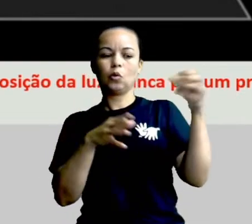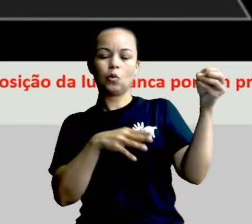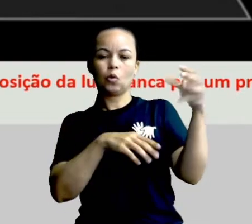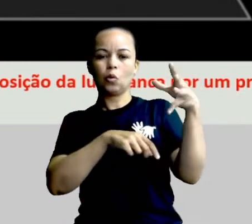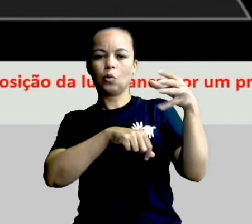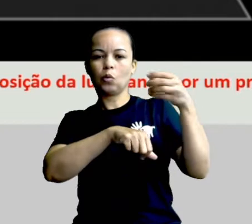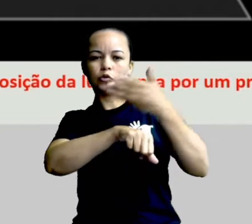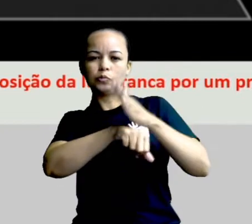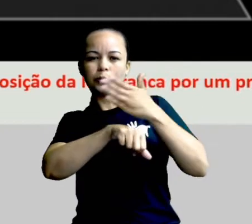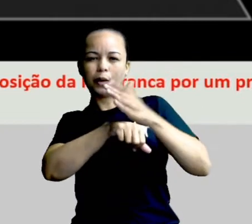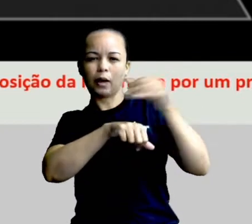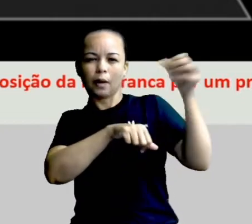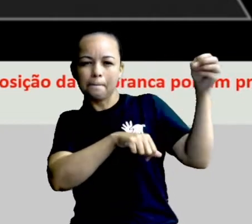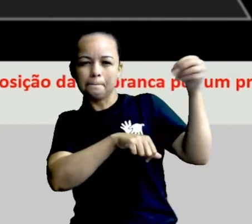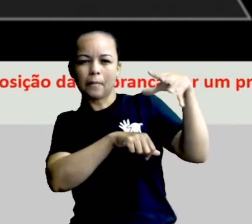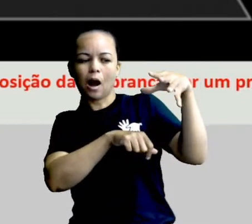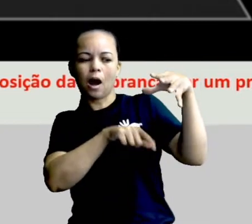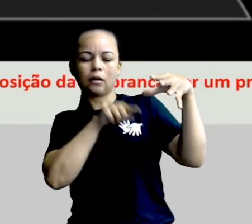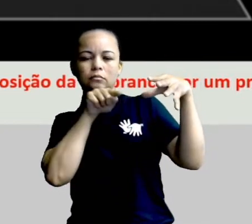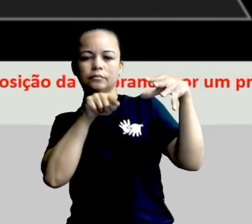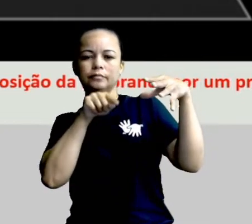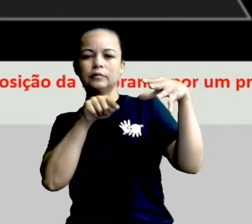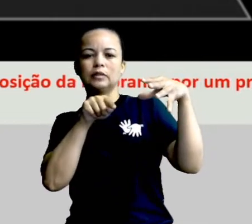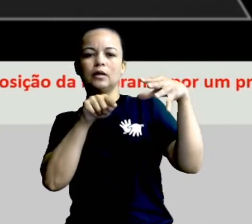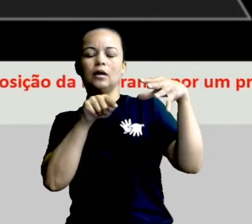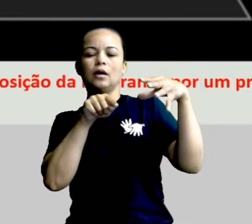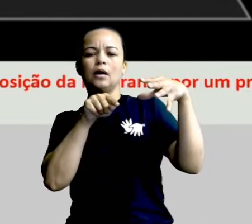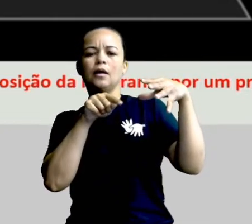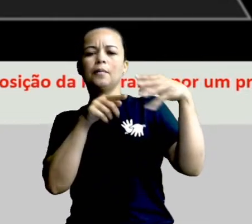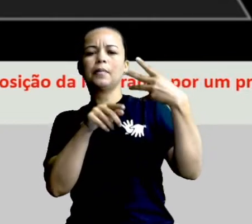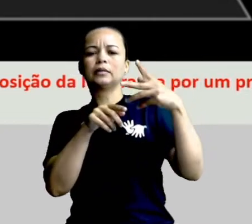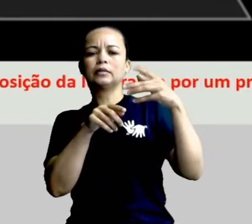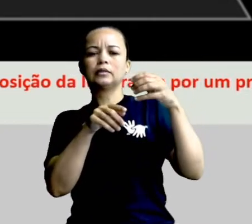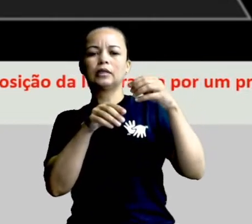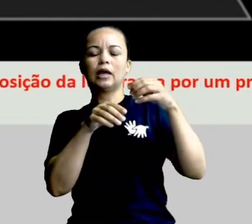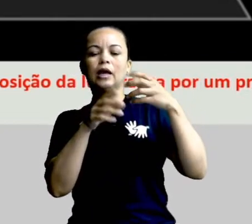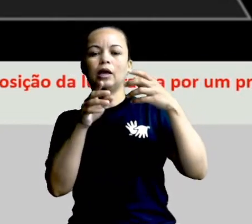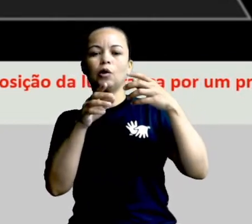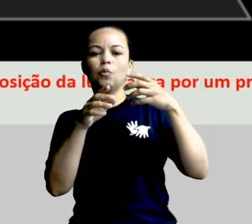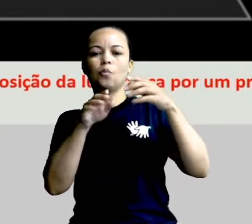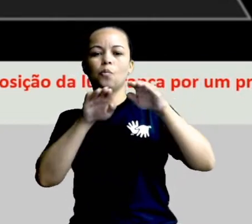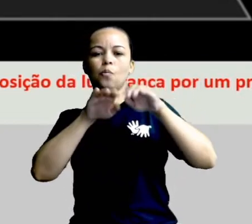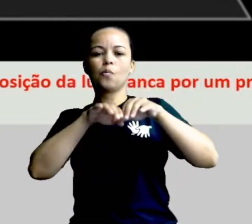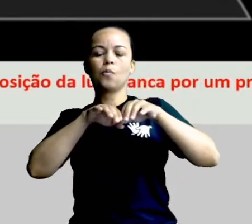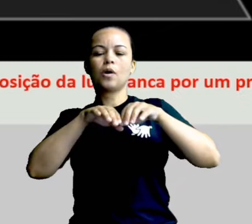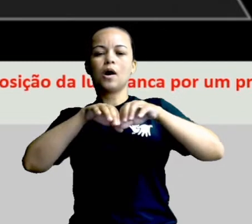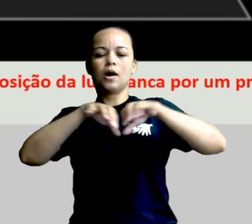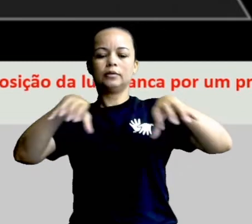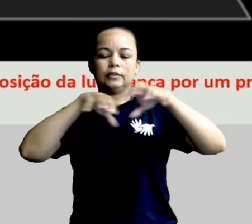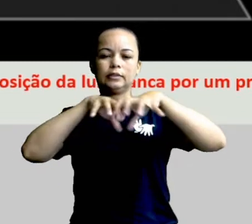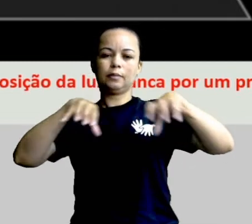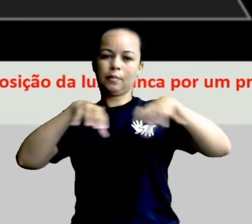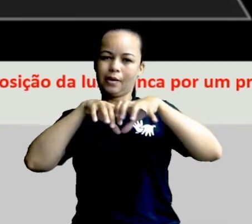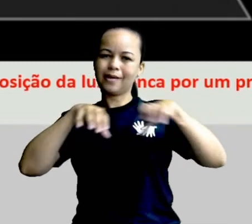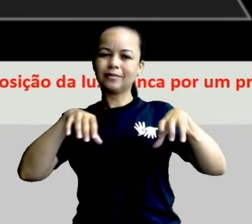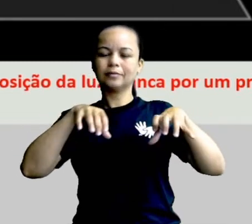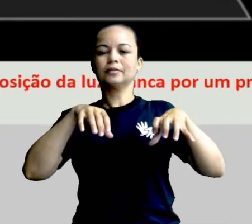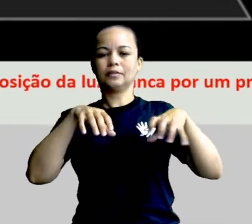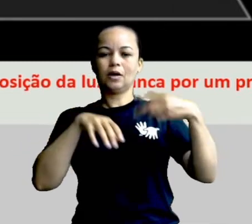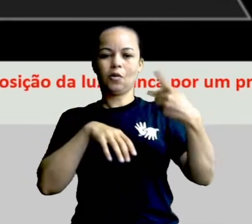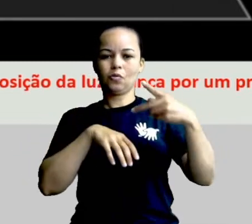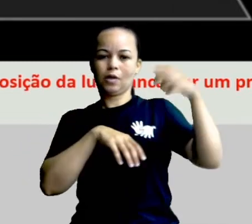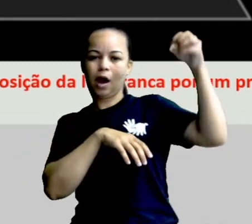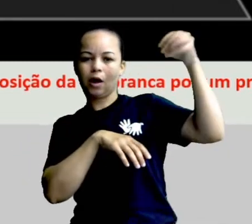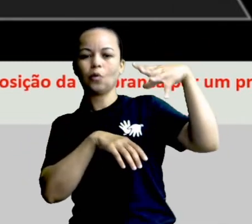branca e coloco no prisma? Vai haver uma separação, tá? Uma decomposição